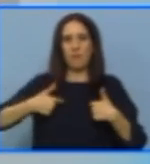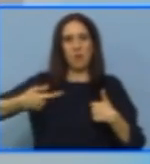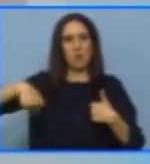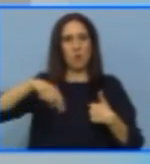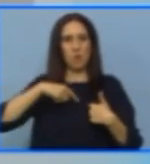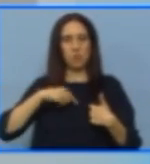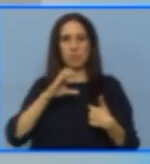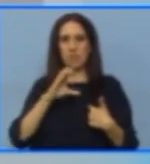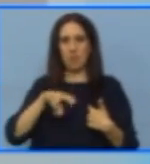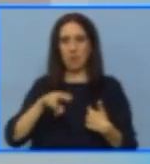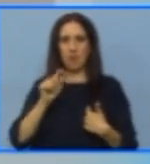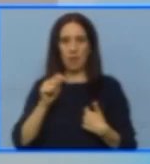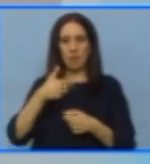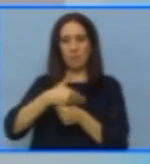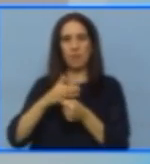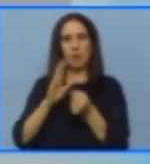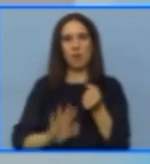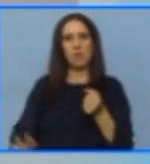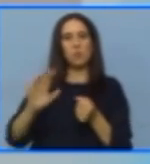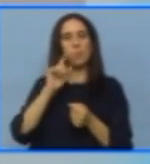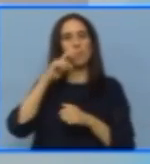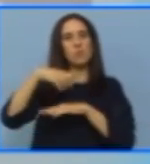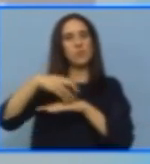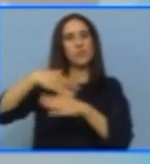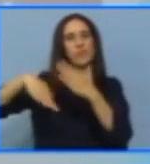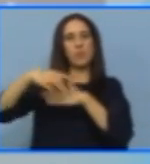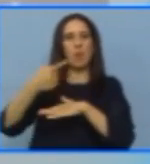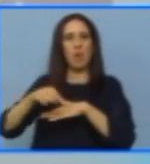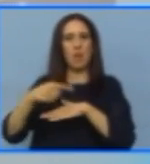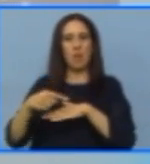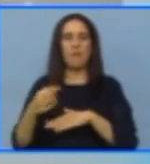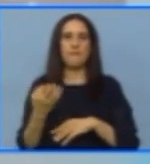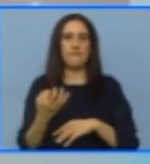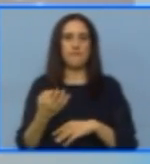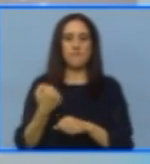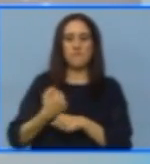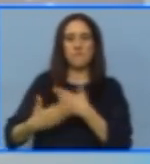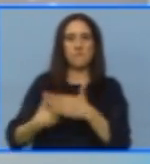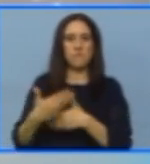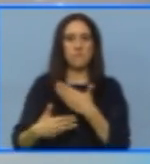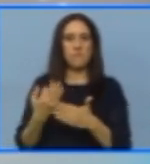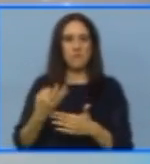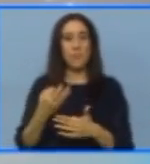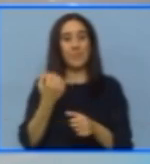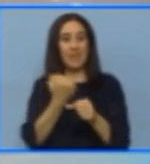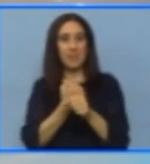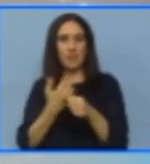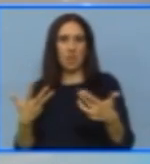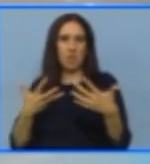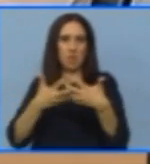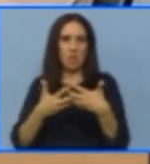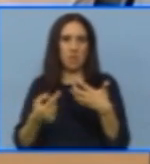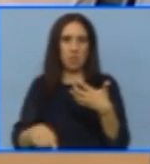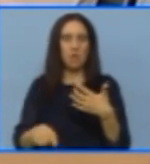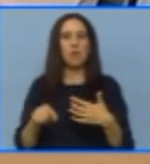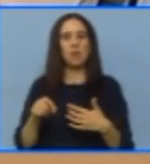no CNE, temos um Departamento Nacional de Proteção Civil que está, obviamente, a trabalhar também integrado nesta atividade e está